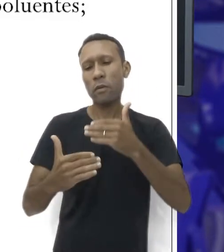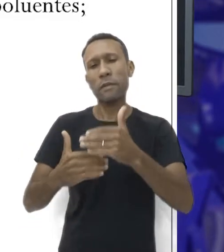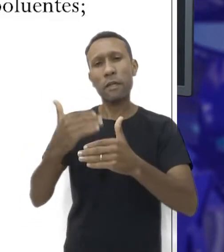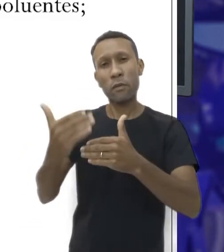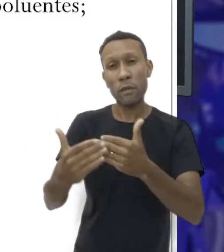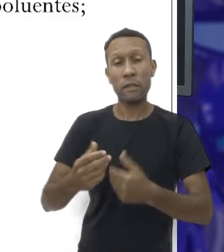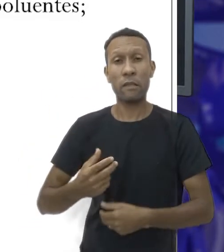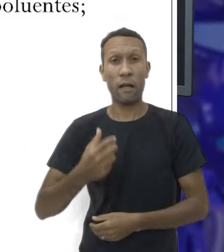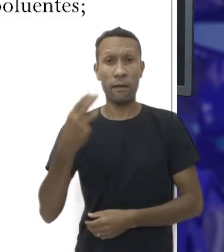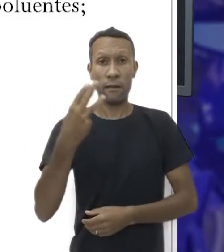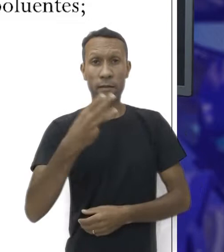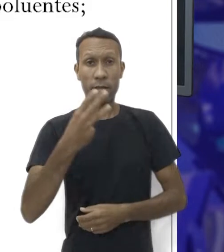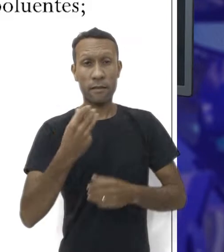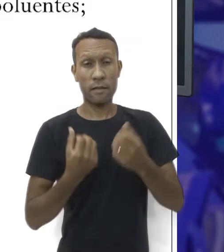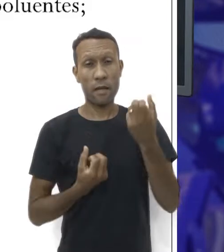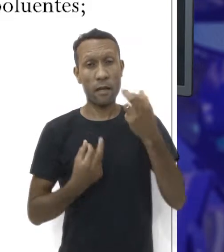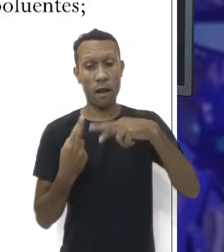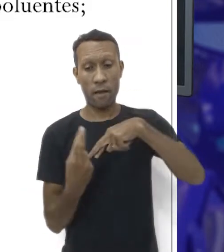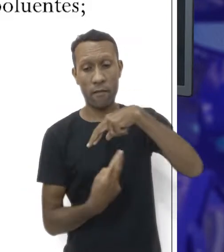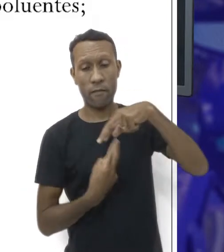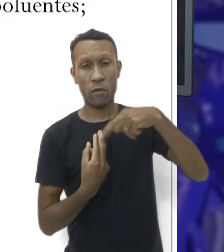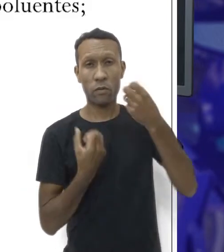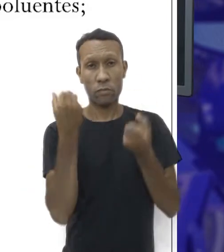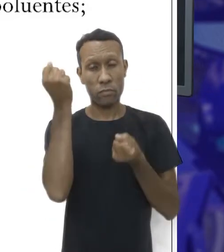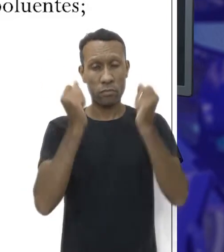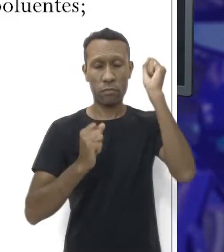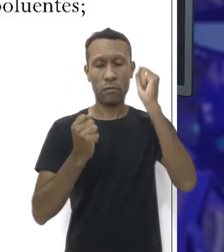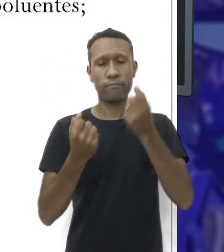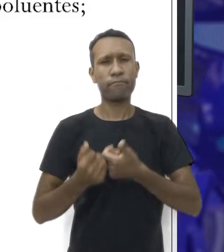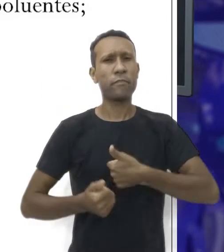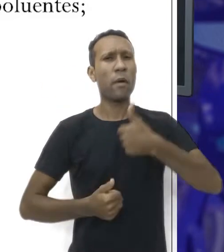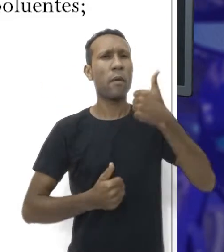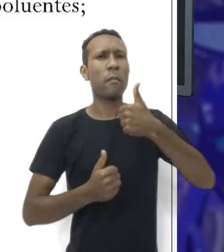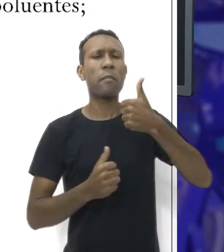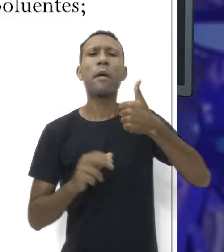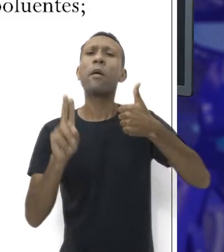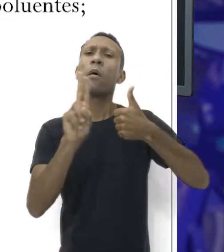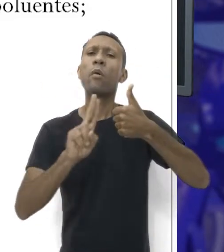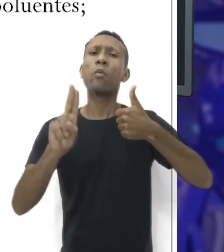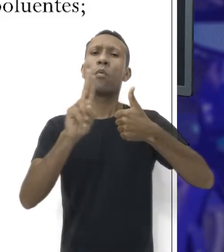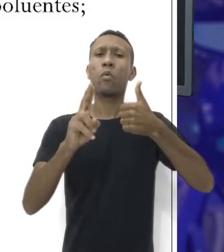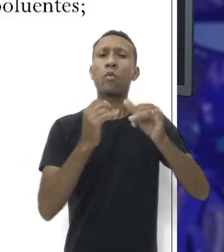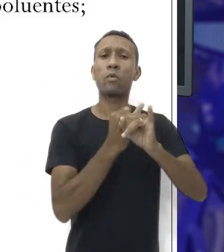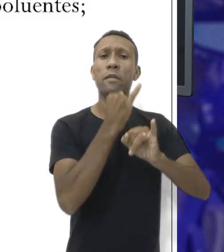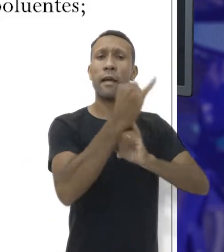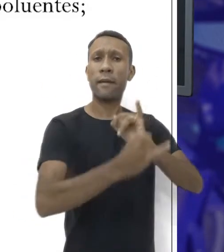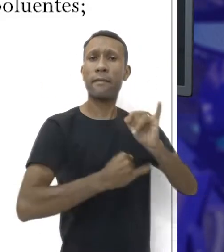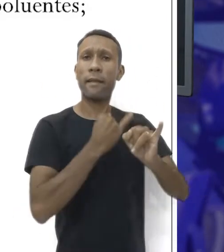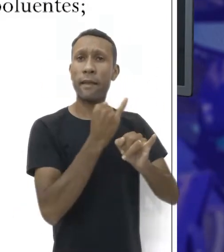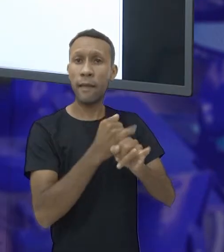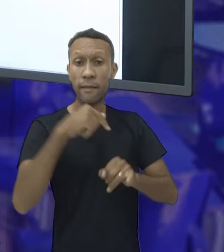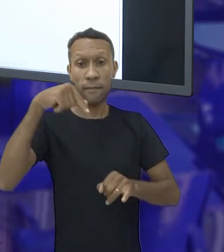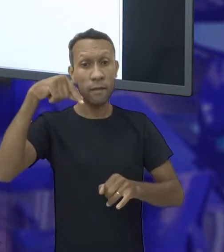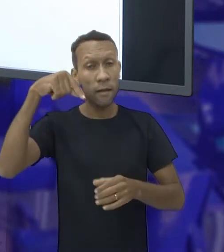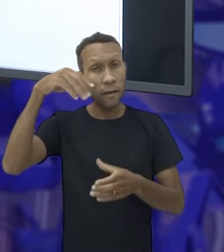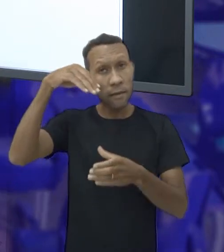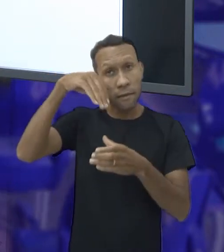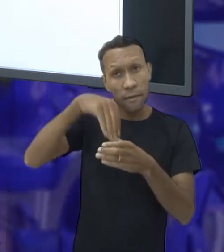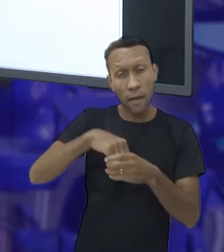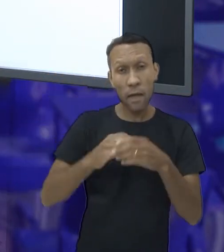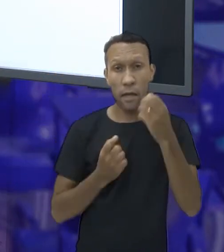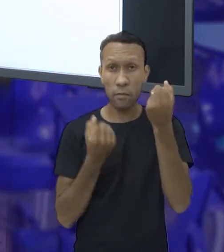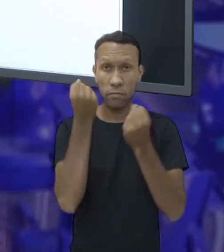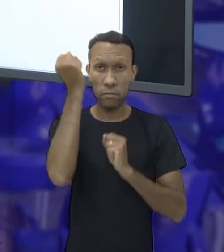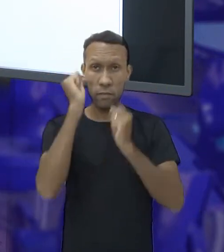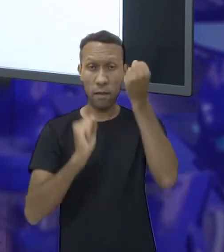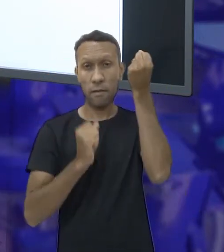terceira Revolução Industrial. Primeiro aqui, o uso de tecnologia e do sistema informático na produção industrial.